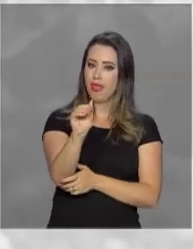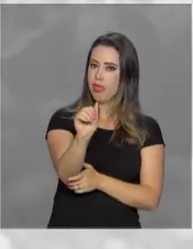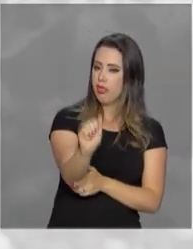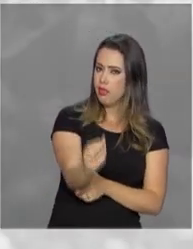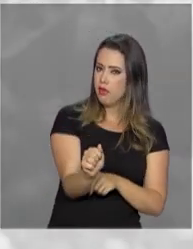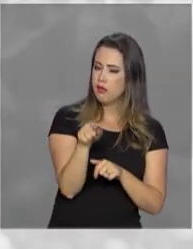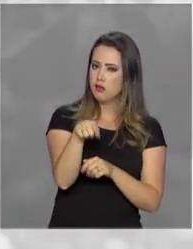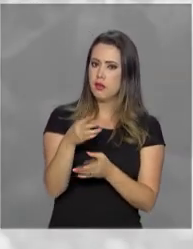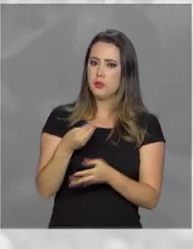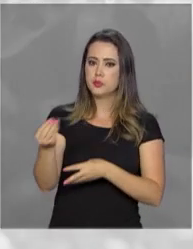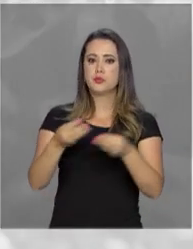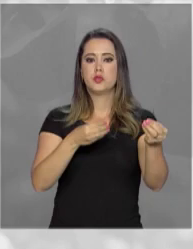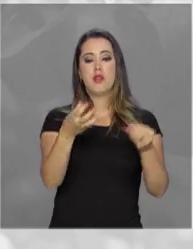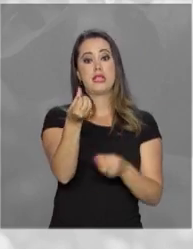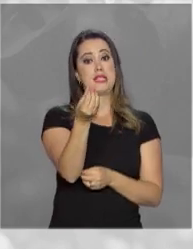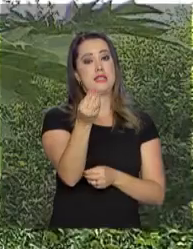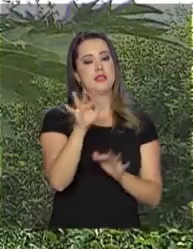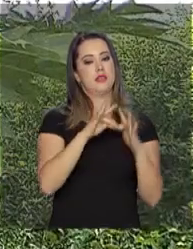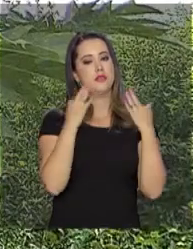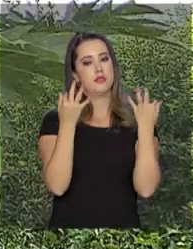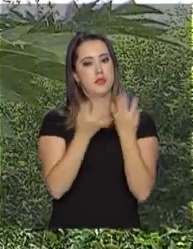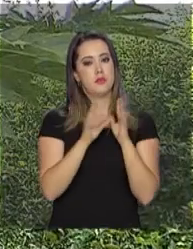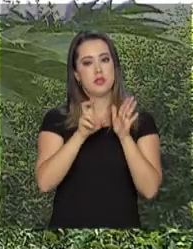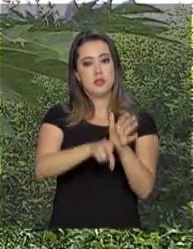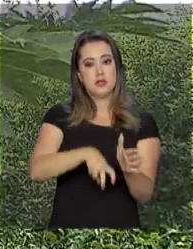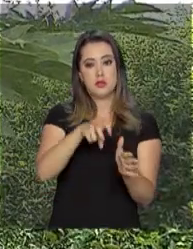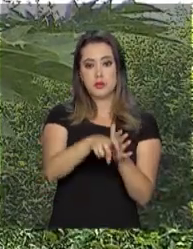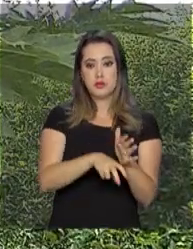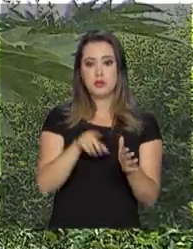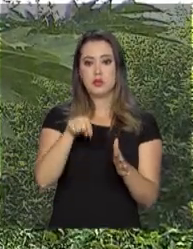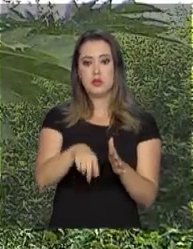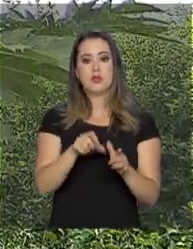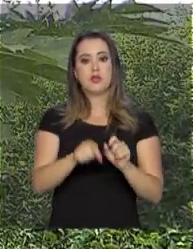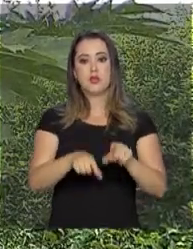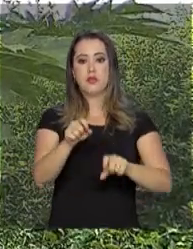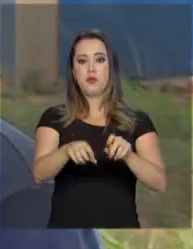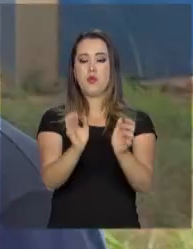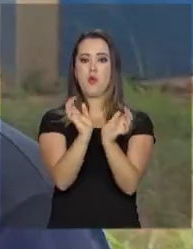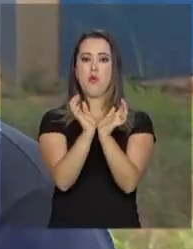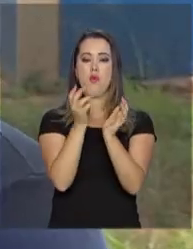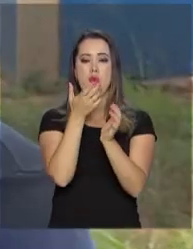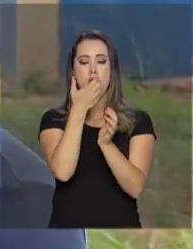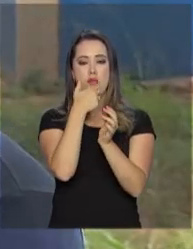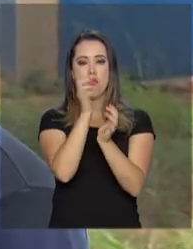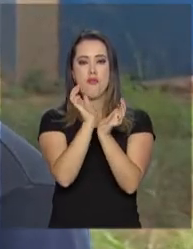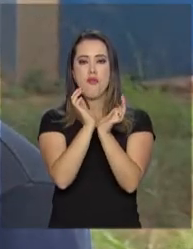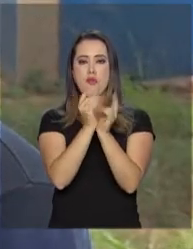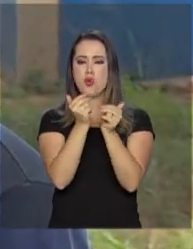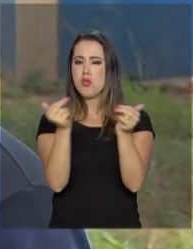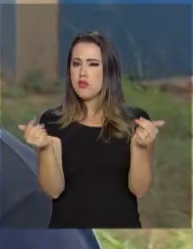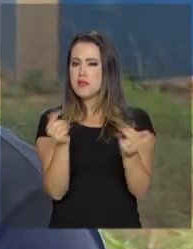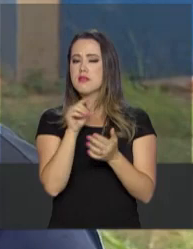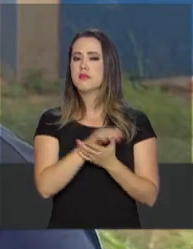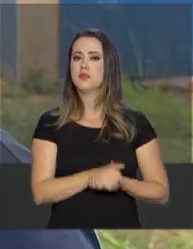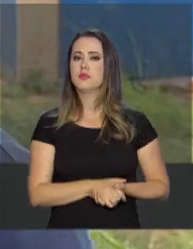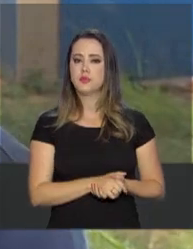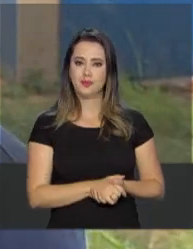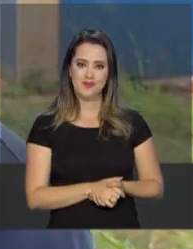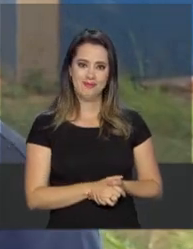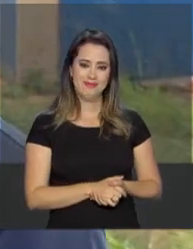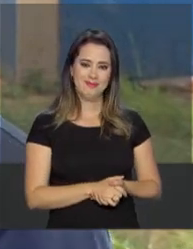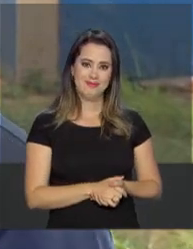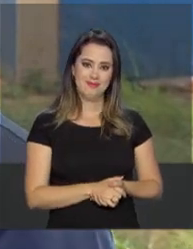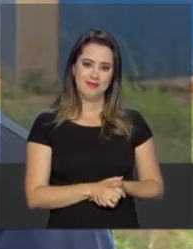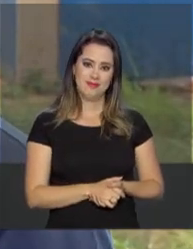de 60 famílias de agricultores. O forte aqui é a produção de frutas. Sabemos hoje que a